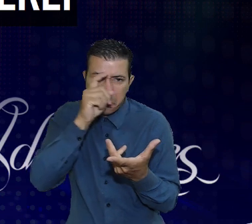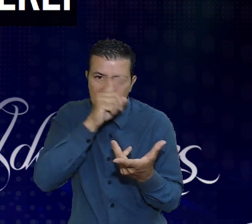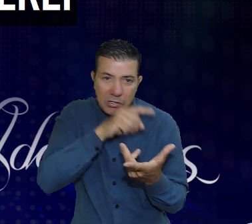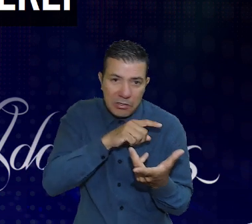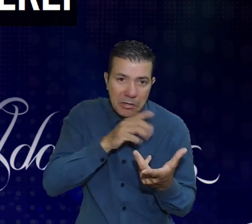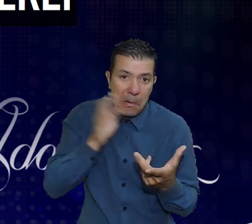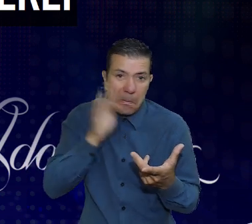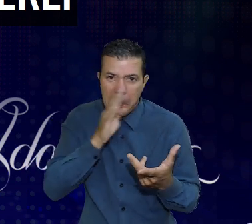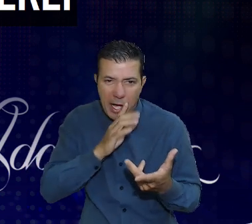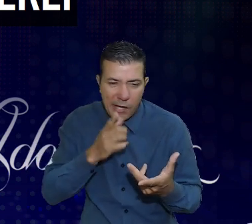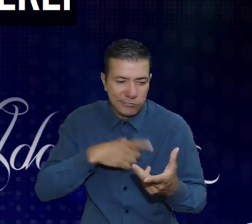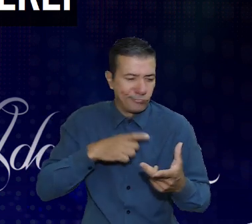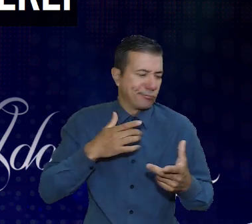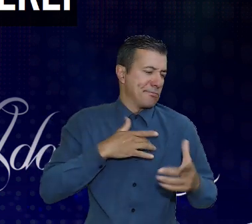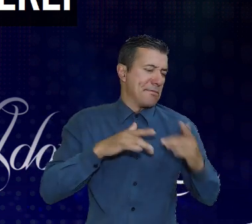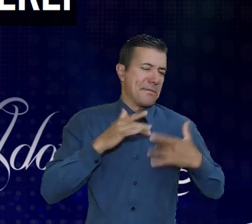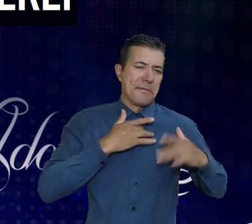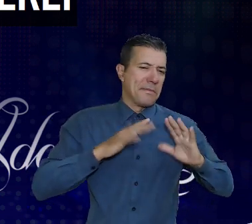eu mal algum